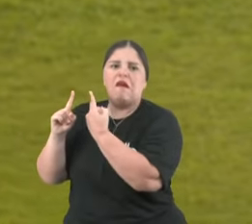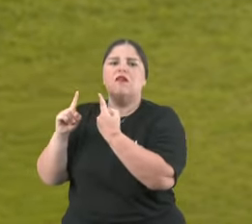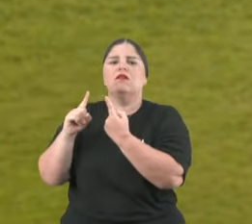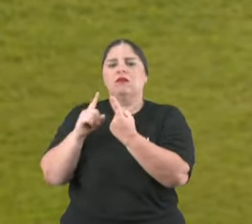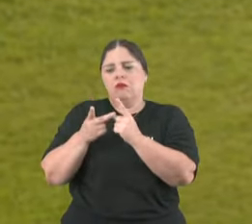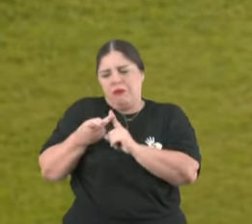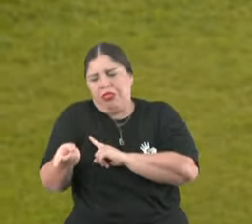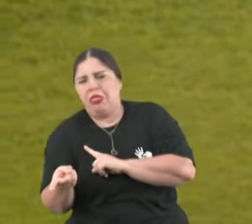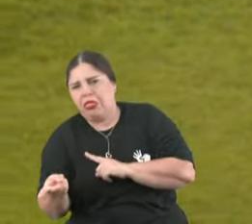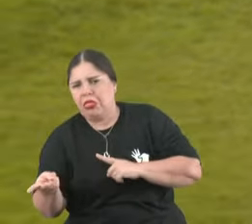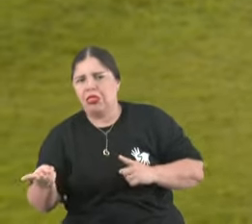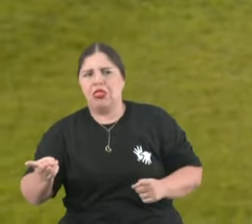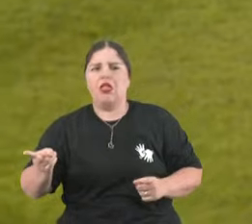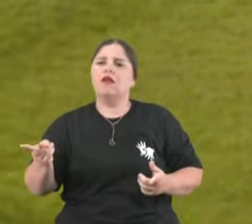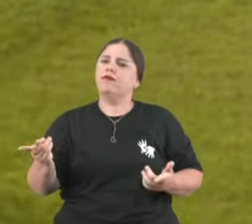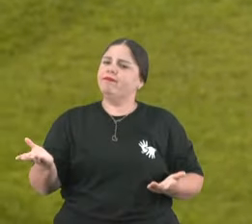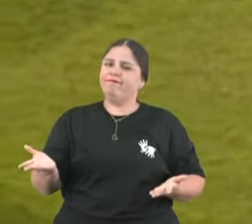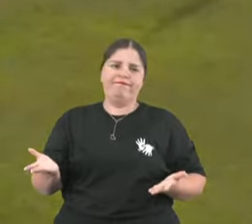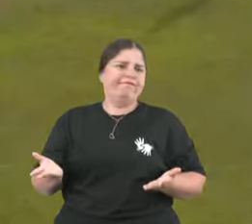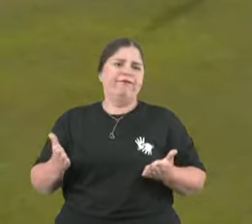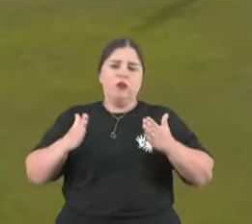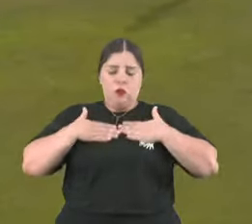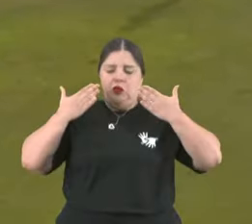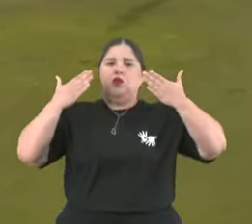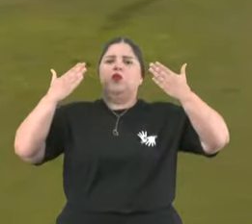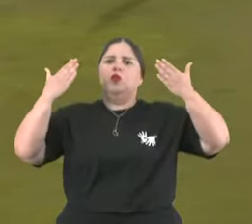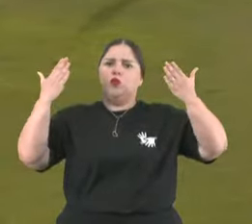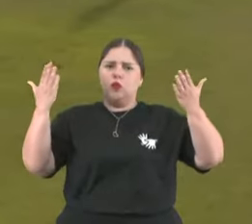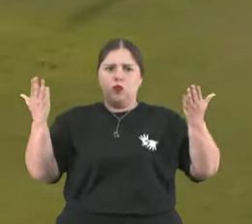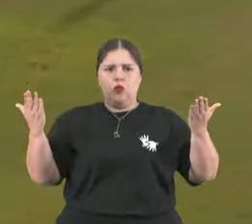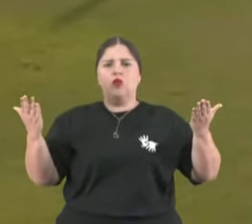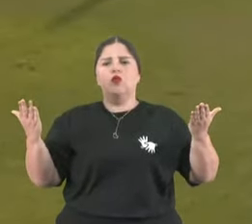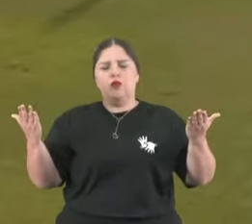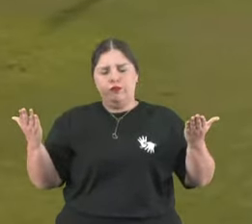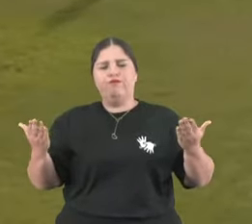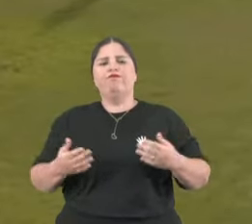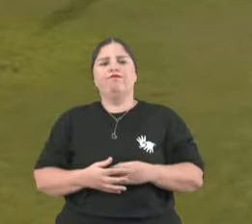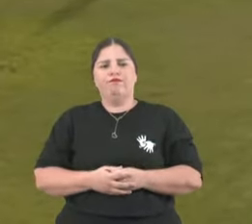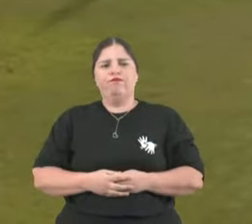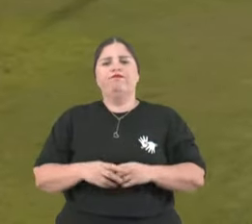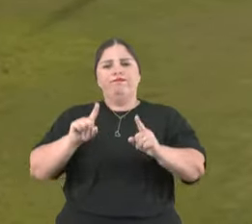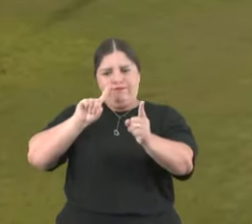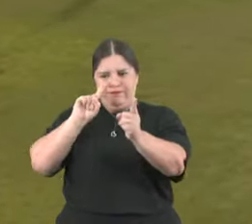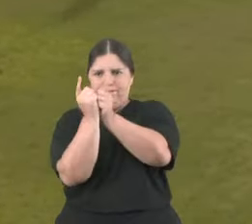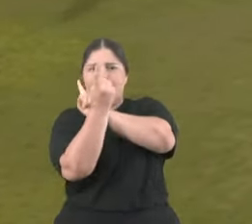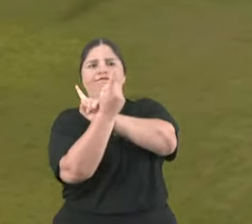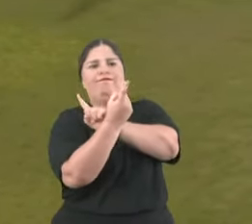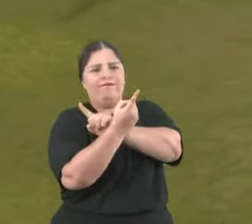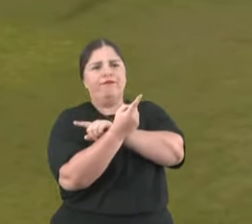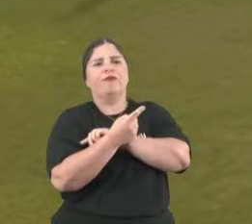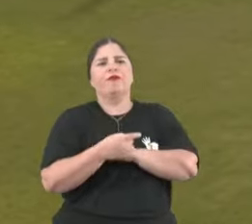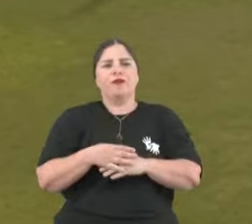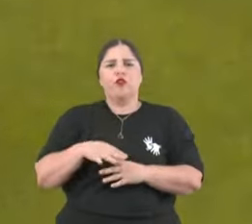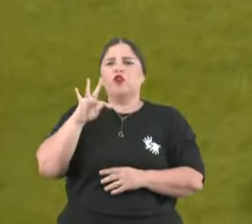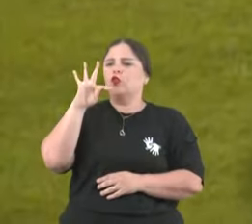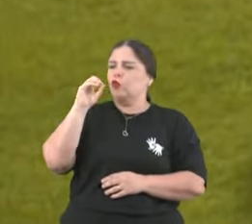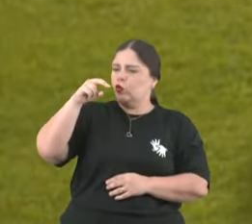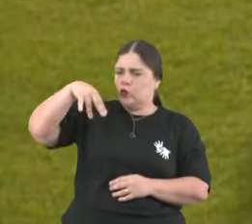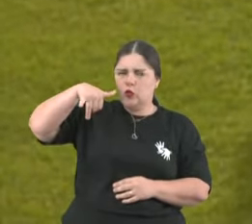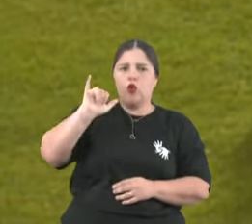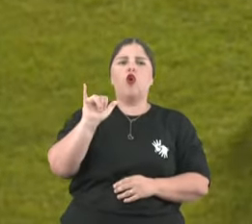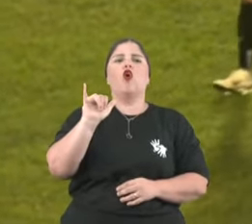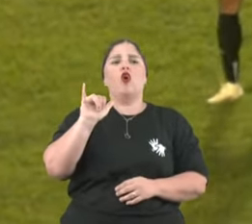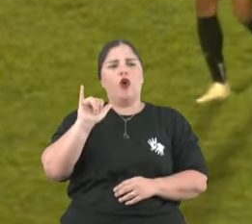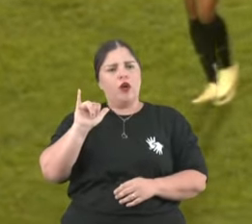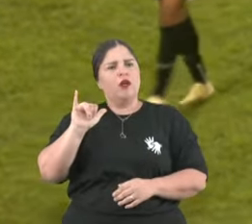Diretamente no corpo do jogador do Asa. Também nos acompanhando Djalma Lima, Tony e Hernandes. Todos na